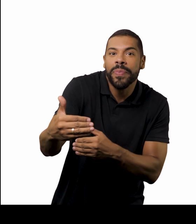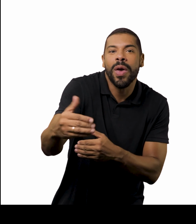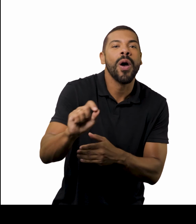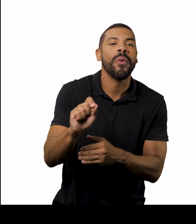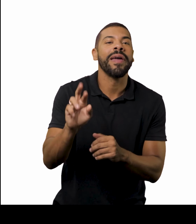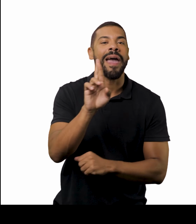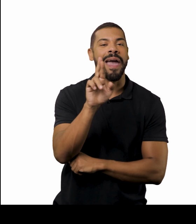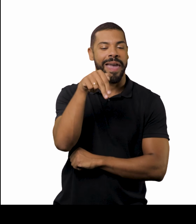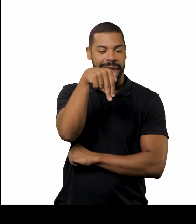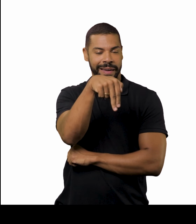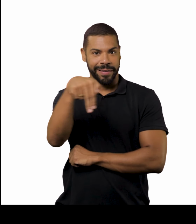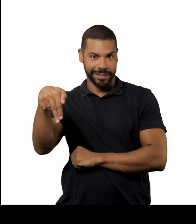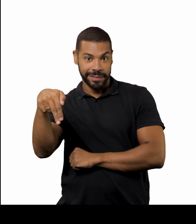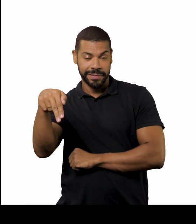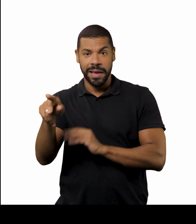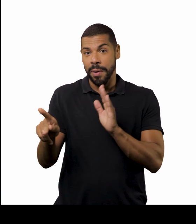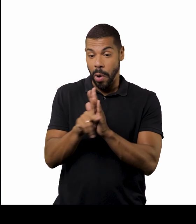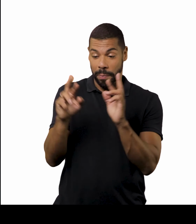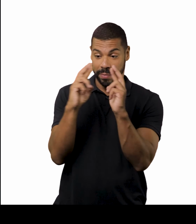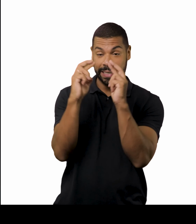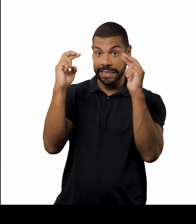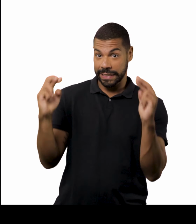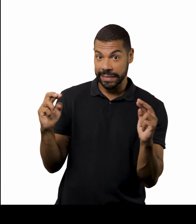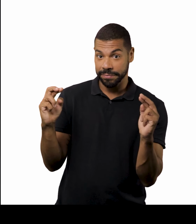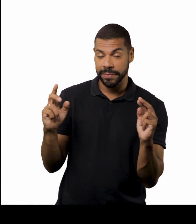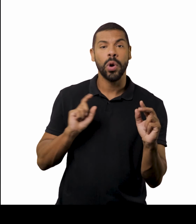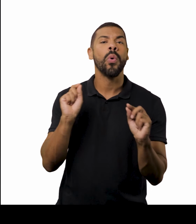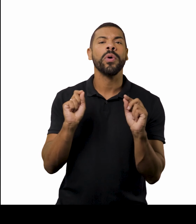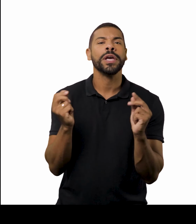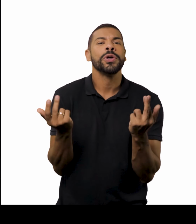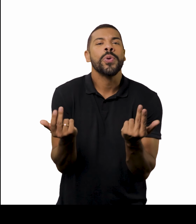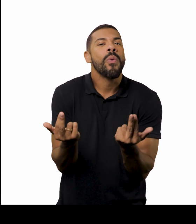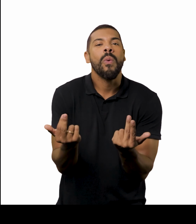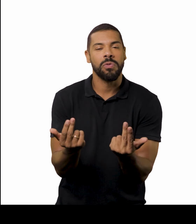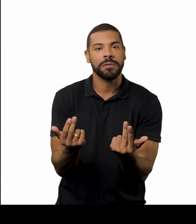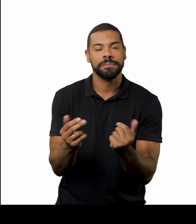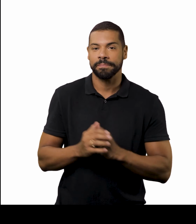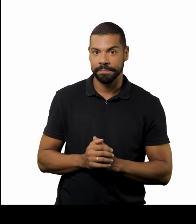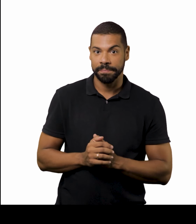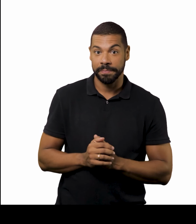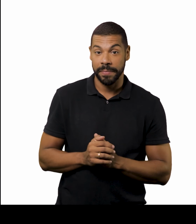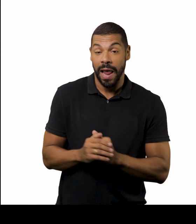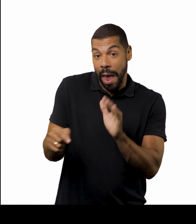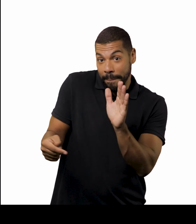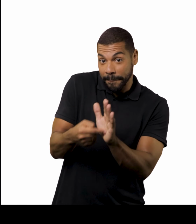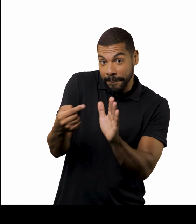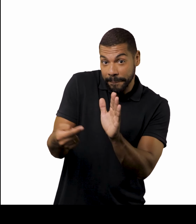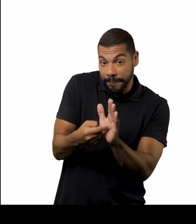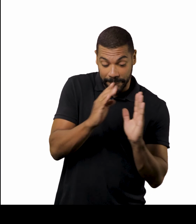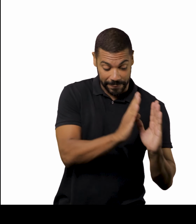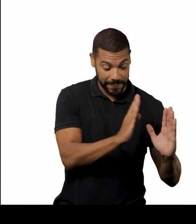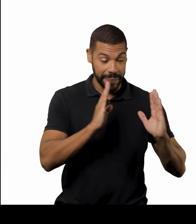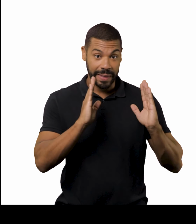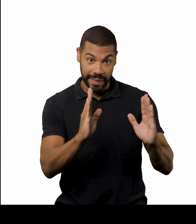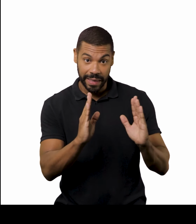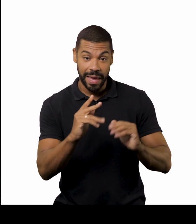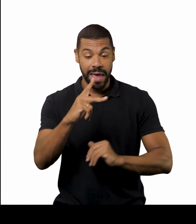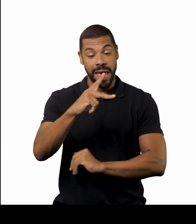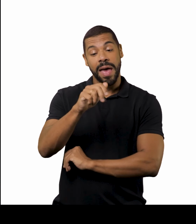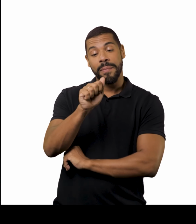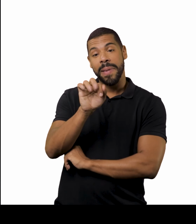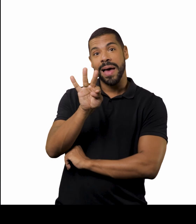MASP Renner, o Adriano Pedrosa, trazendo essa relação novamente. E aí a gente tem a primeira temporada com curadoria